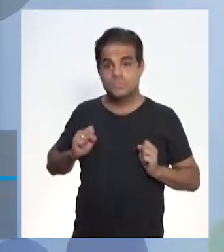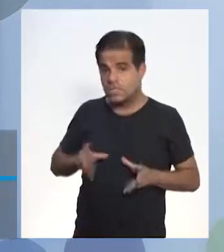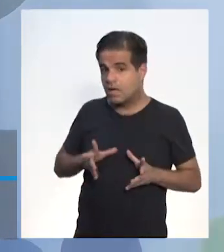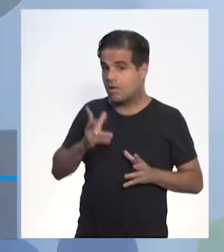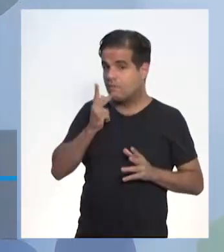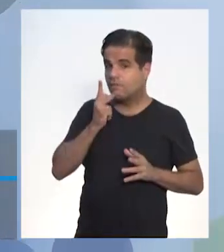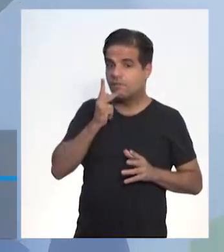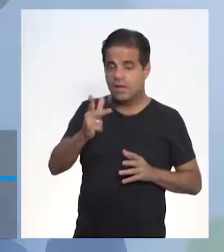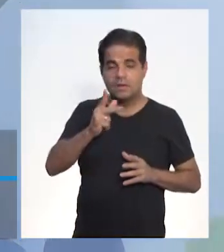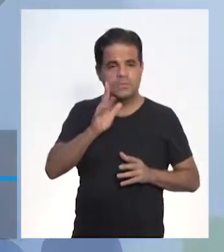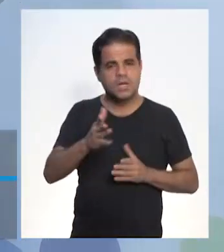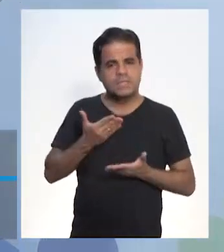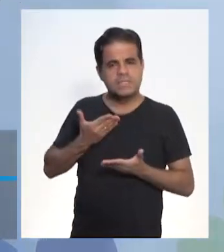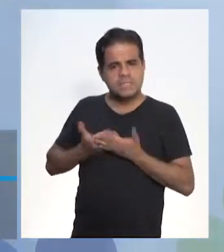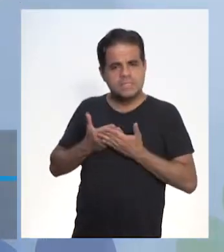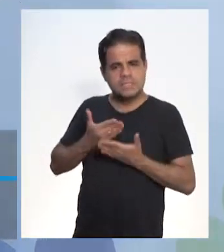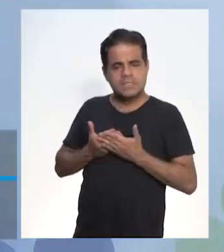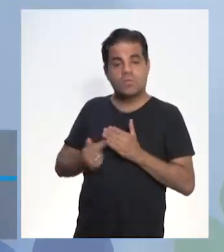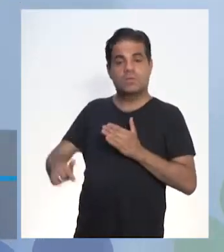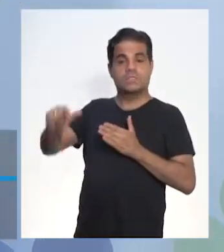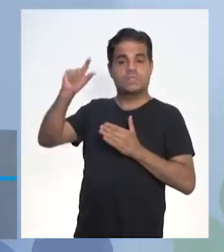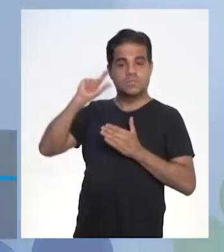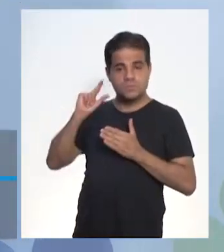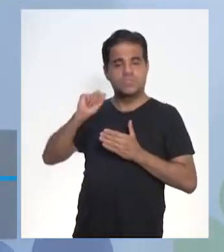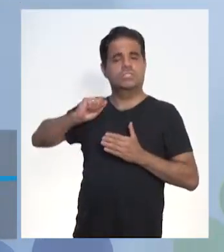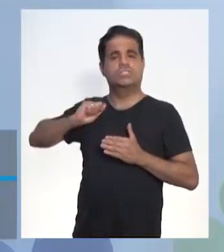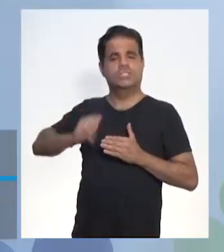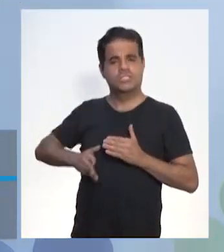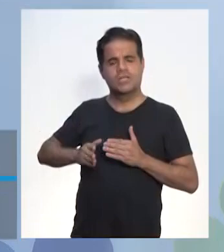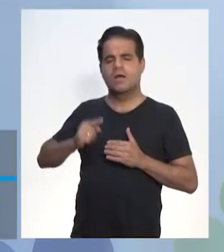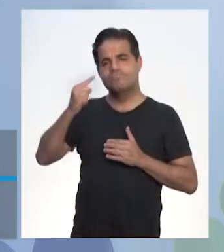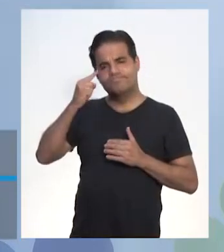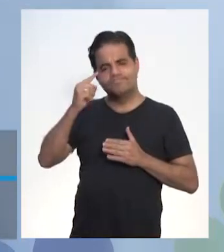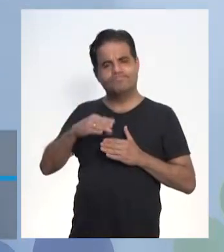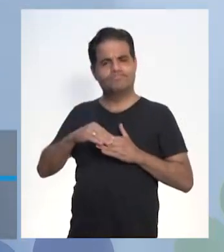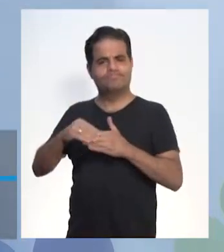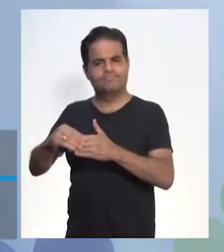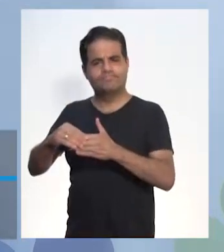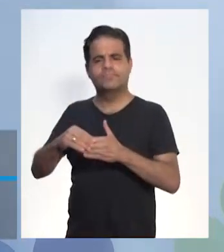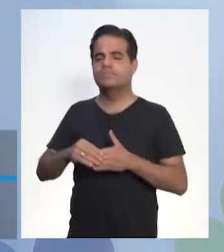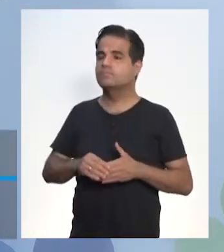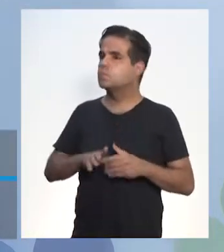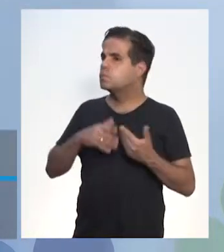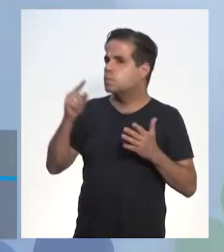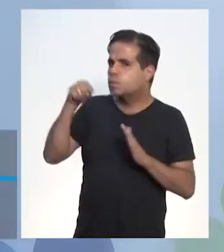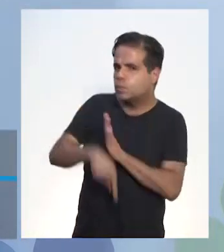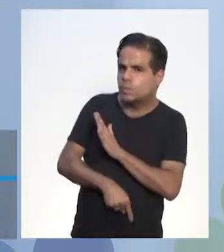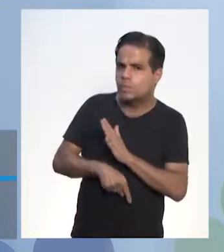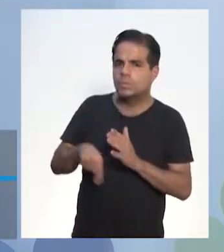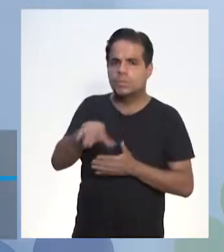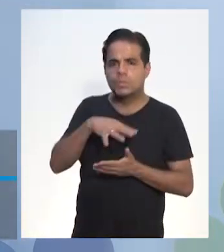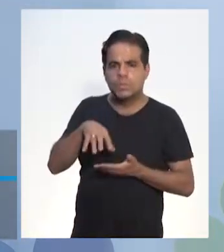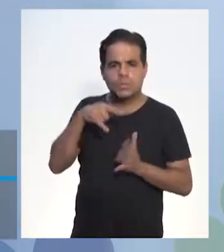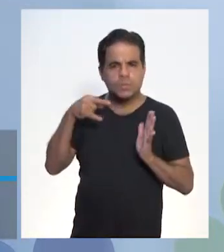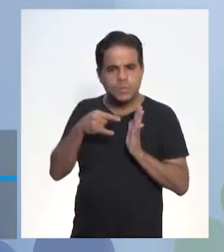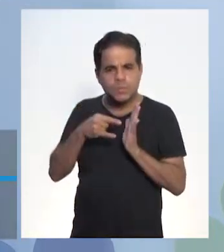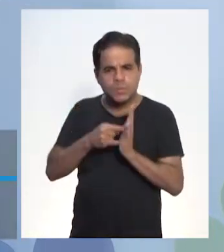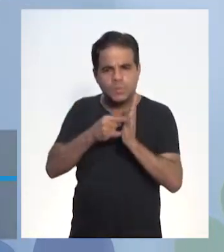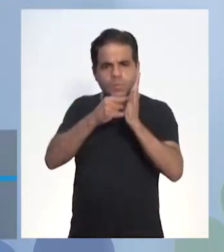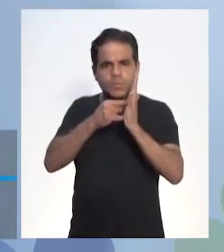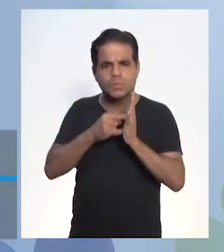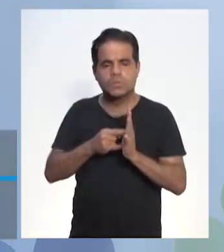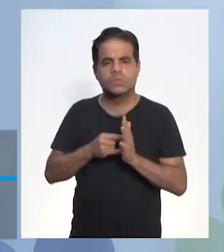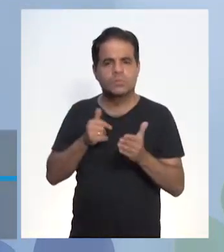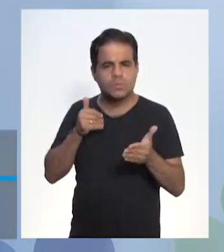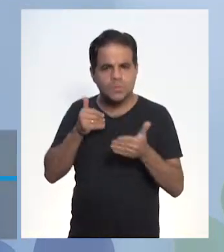um pouquinho sobre isso nas aulas anteriores e até chegamos a dimensionar, né, qual a intensidade do campo elétrico produzido numa espira